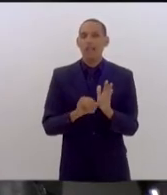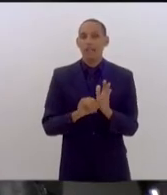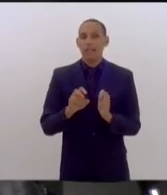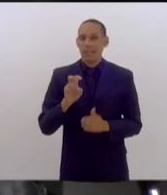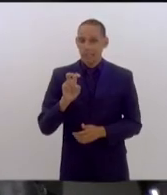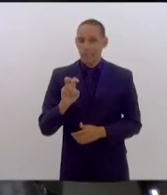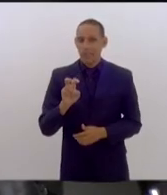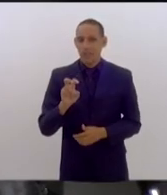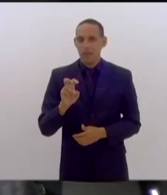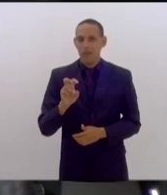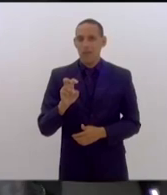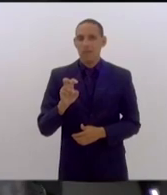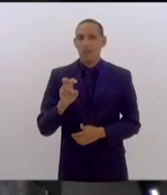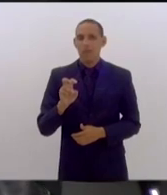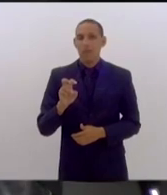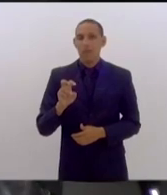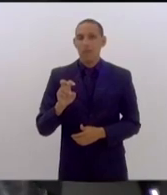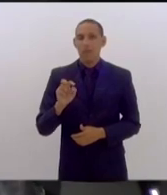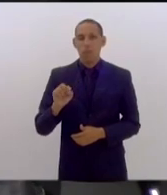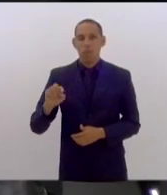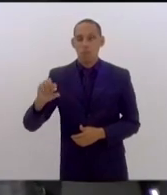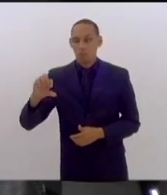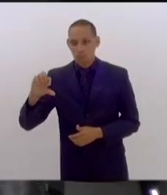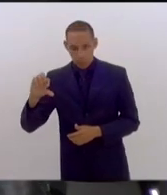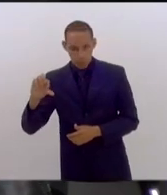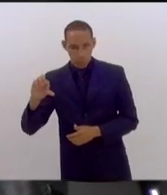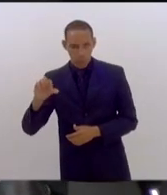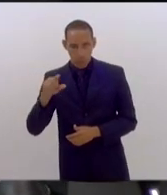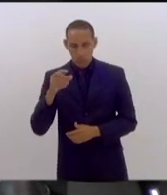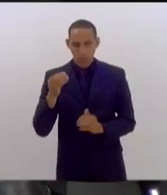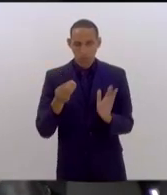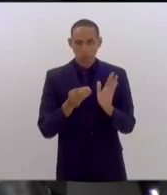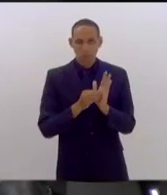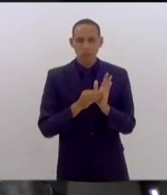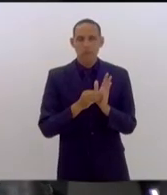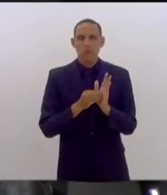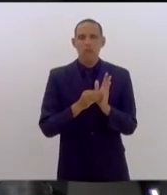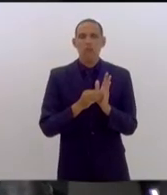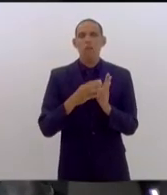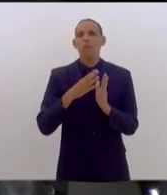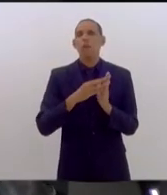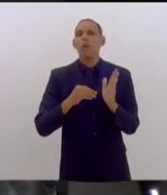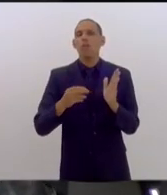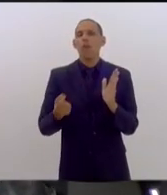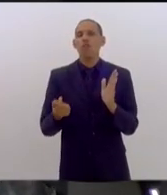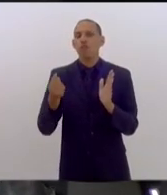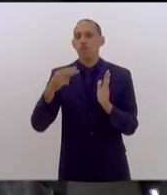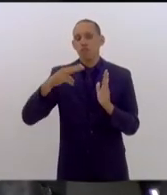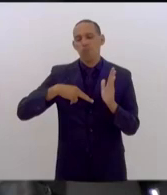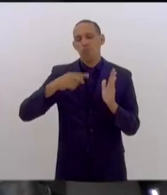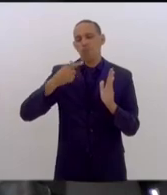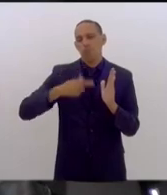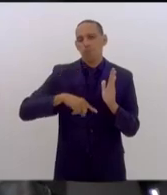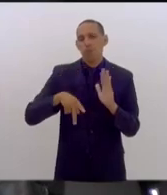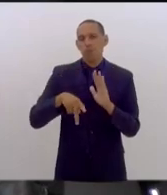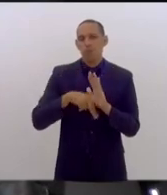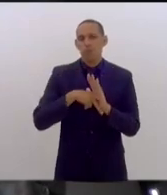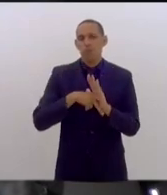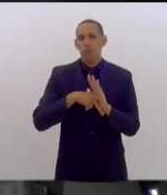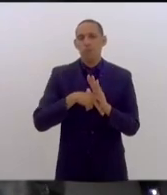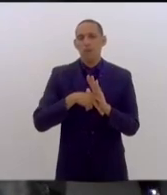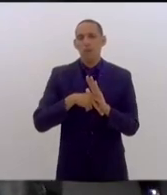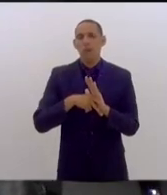remova recomendações ao governo do estado o senhor botou assim revisão do modelo de remuneração da concessão dos trens